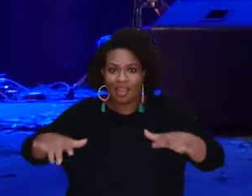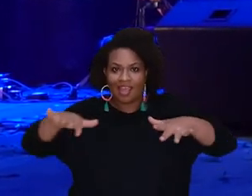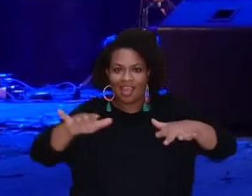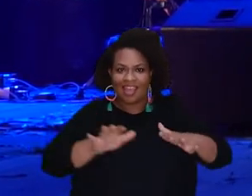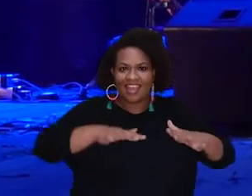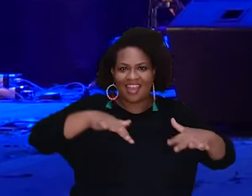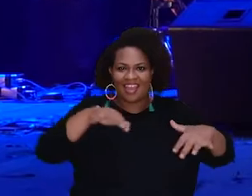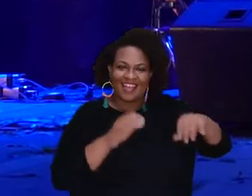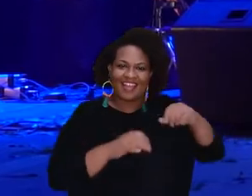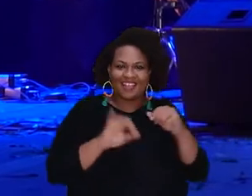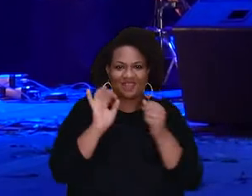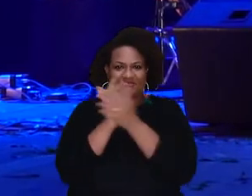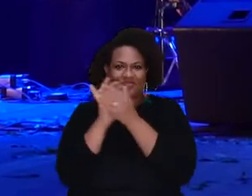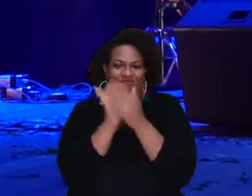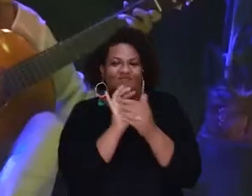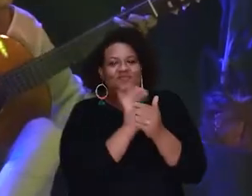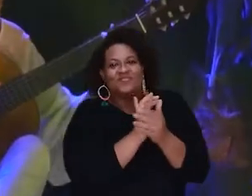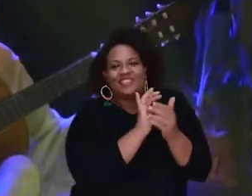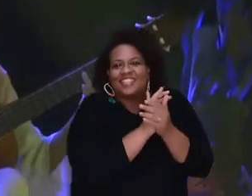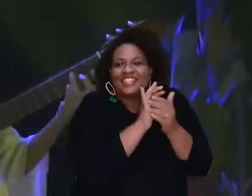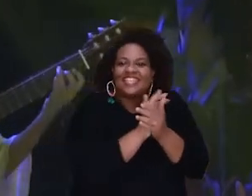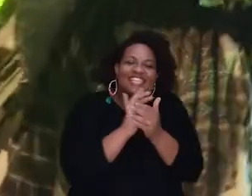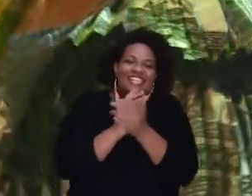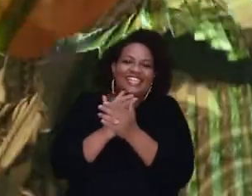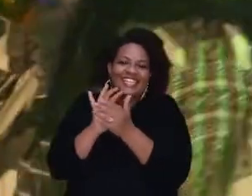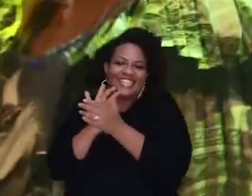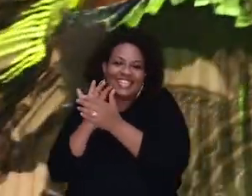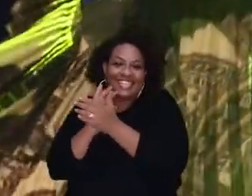cheguei. Mauricéia, Mauricéia,